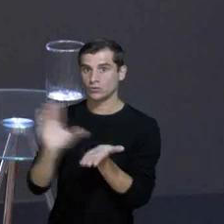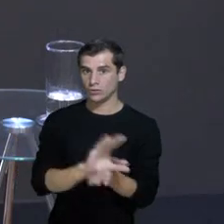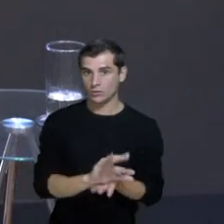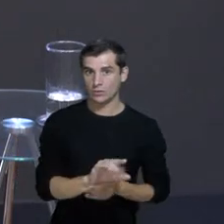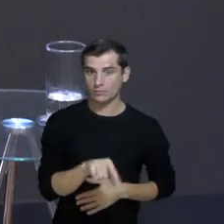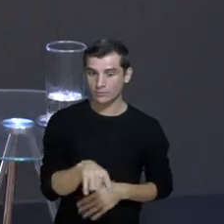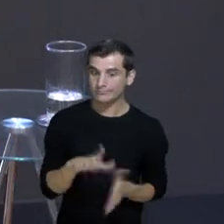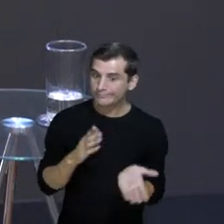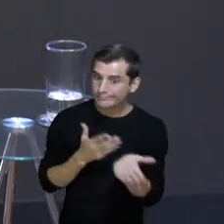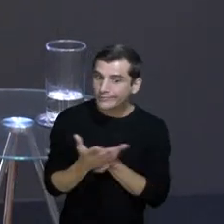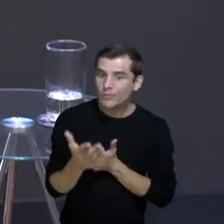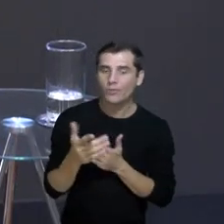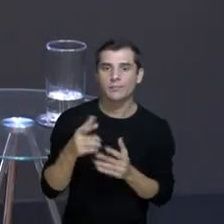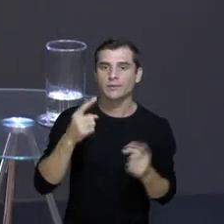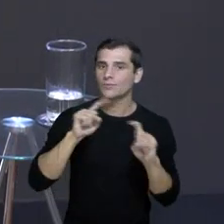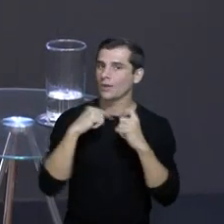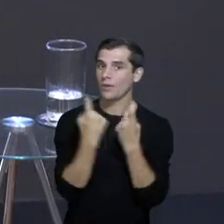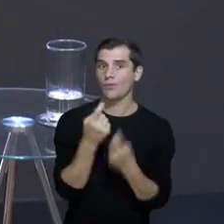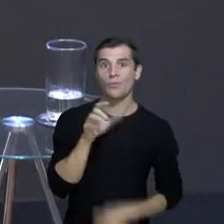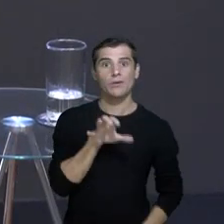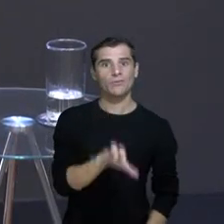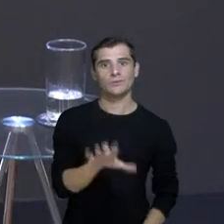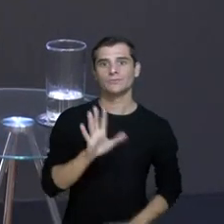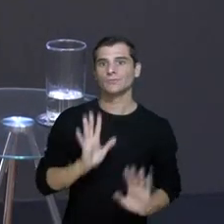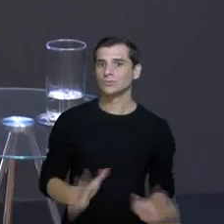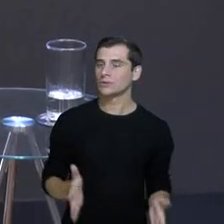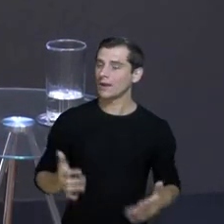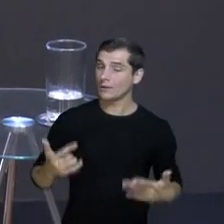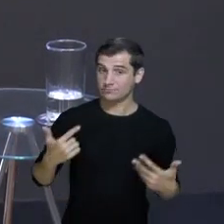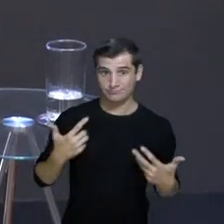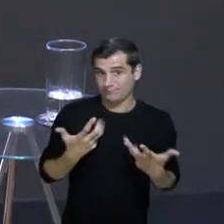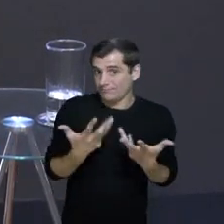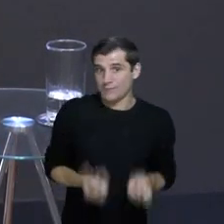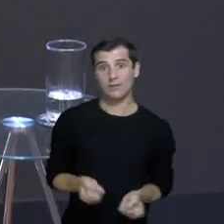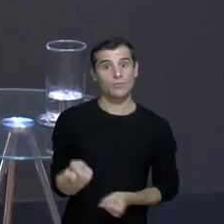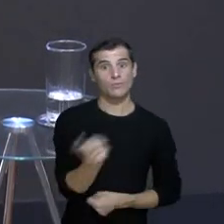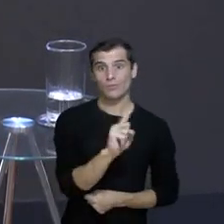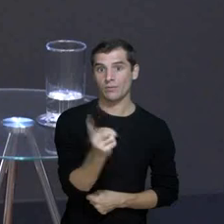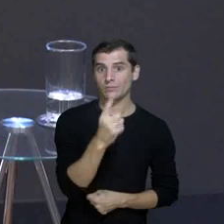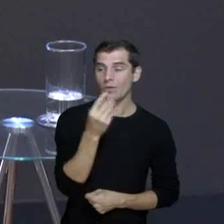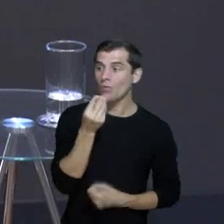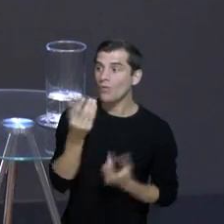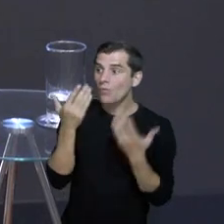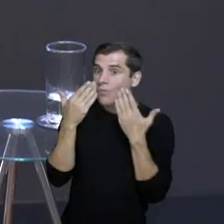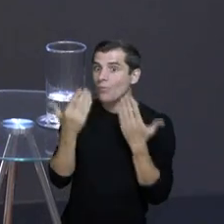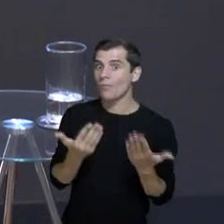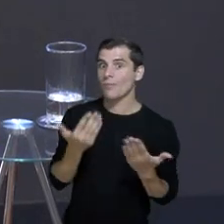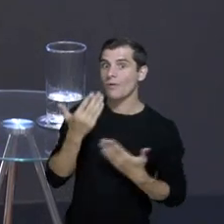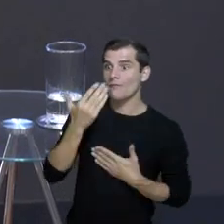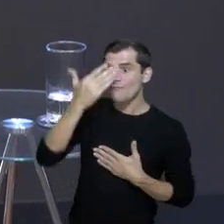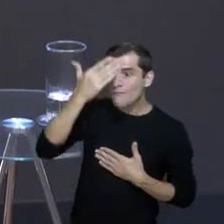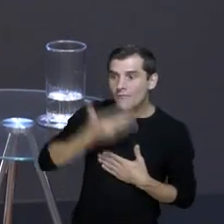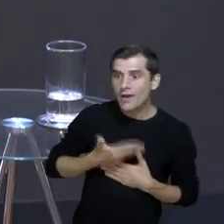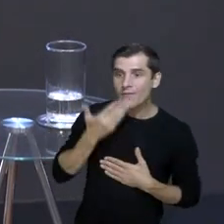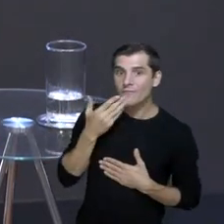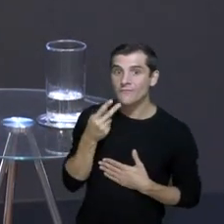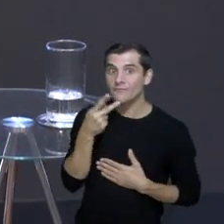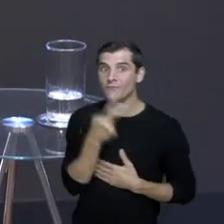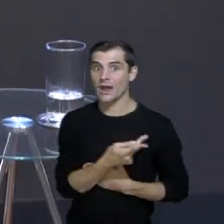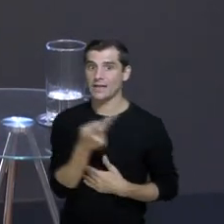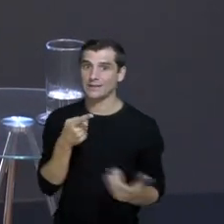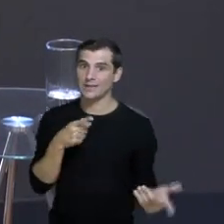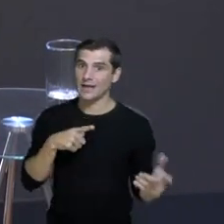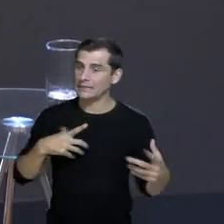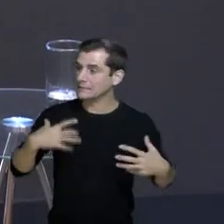da pauta não permito que falam isso na minha frente cara porque o couro come e eu já até